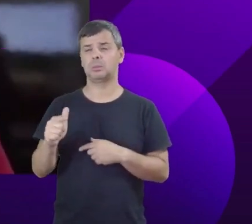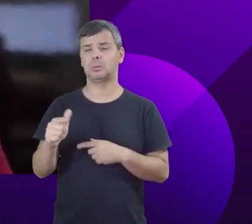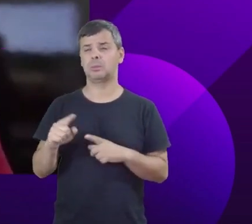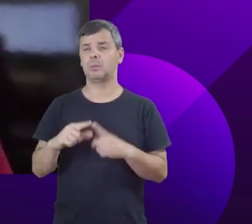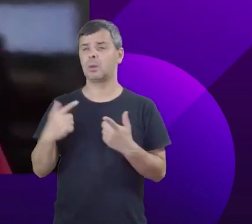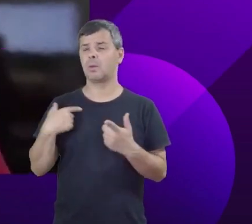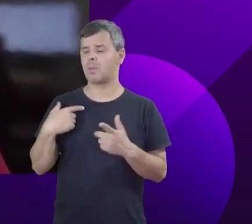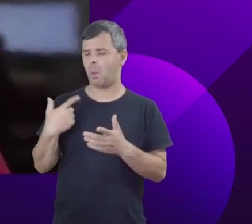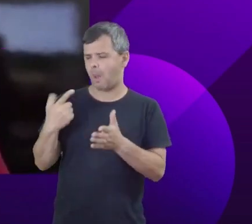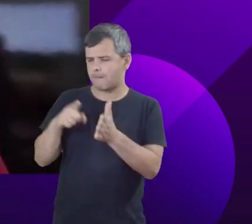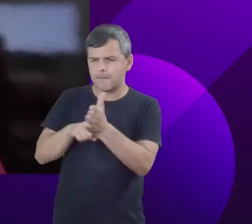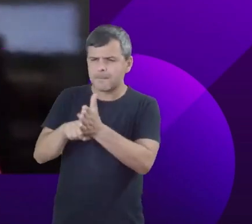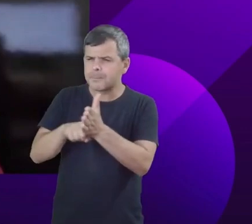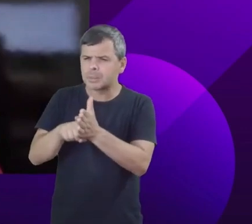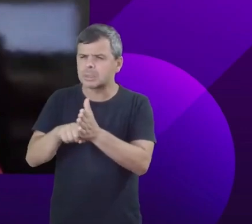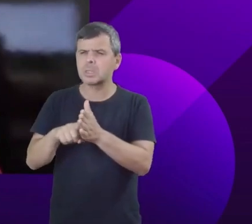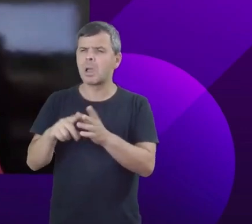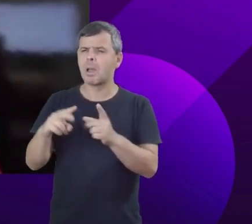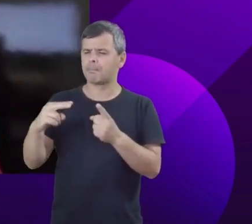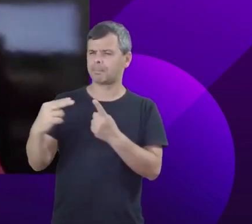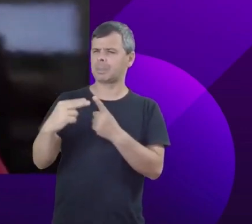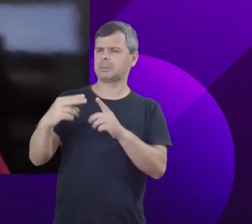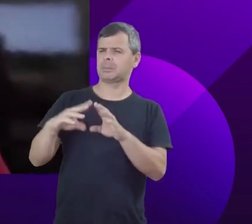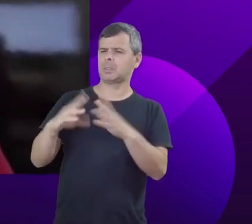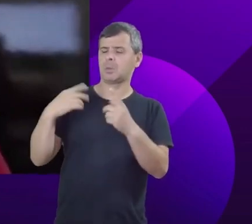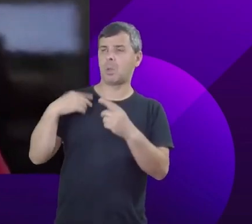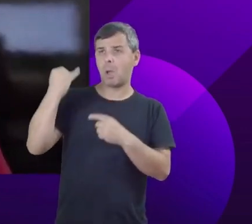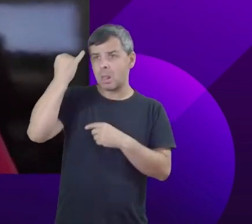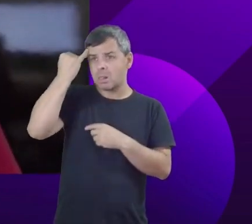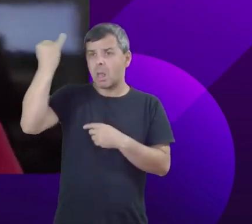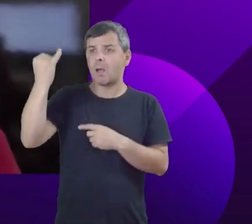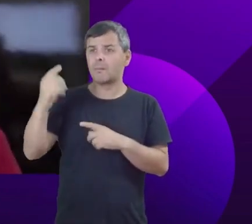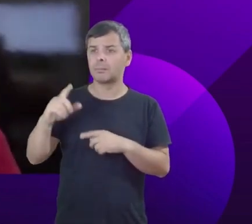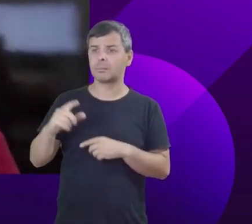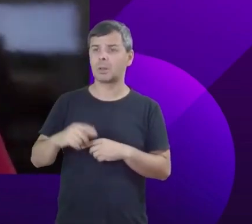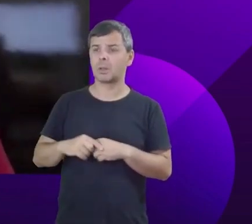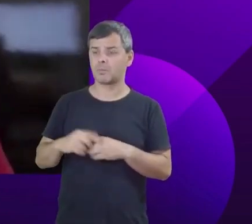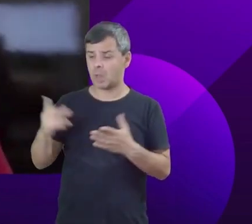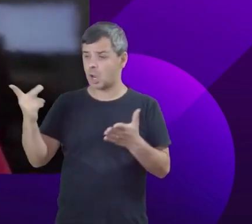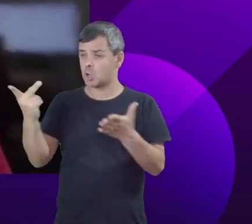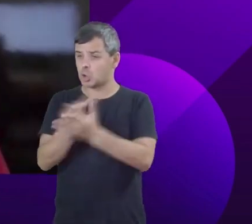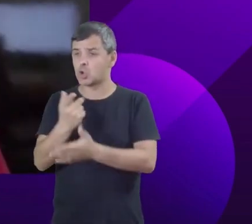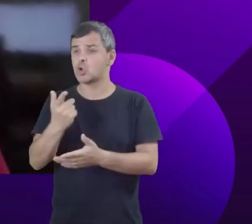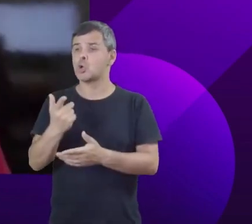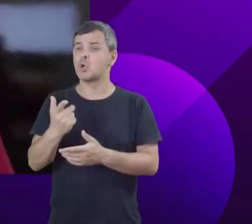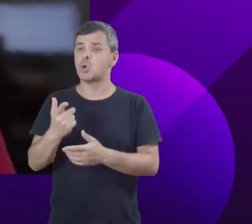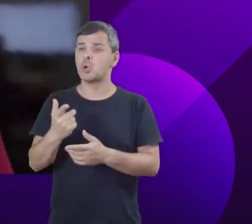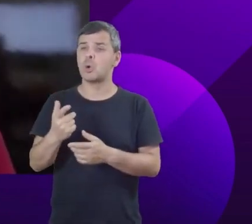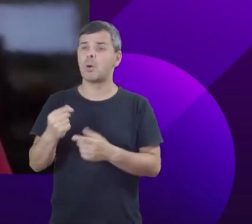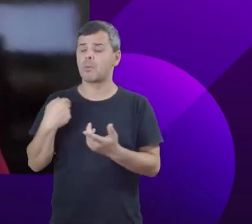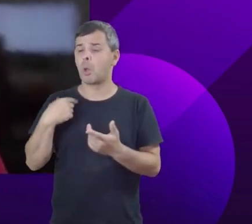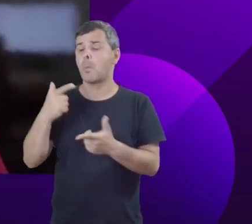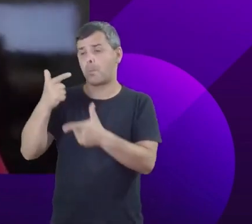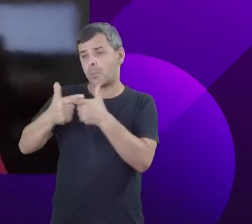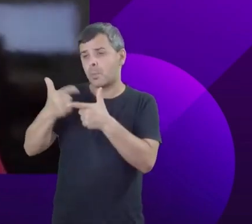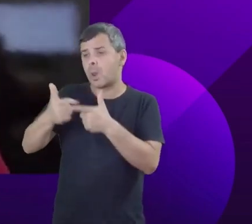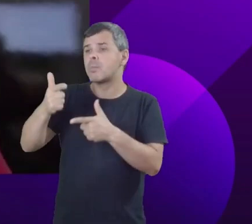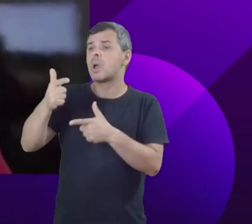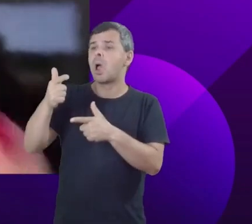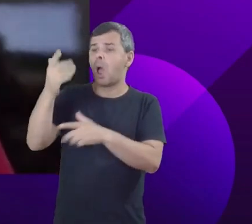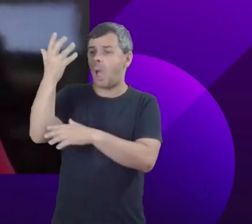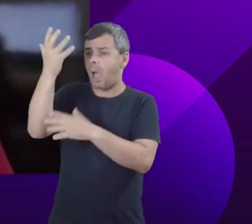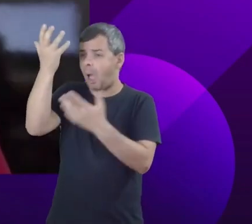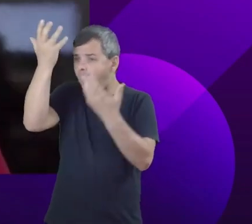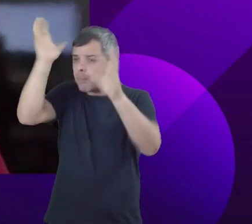uma estimativa, não se tem uma ideia se vai acontecer uma catástrofe